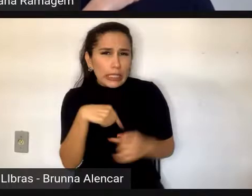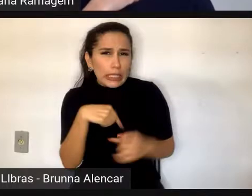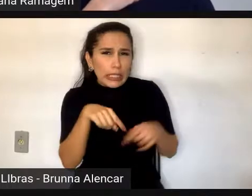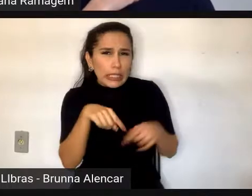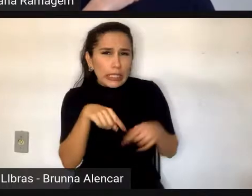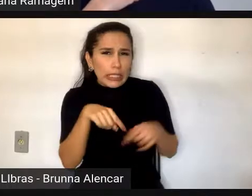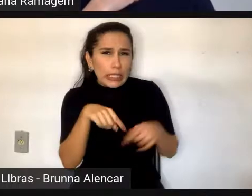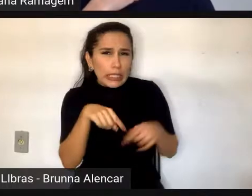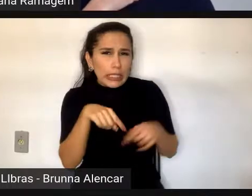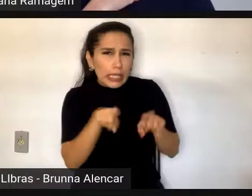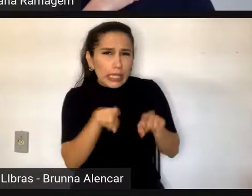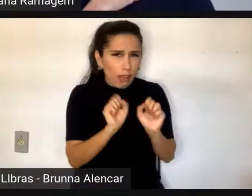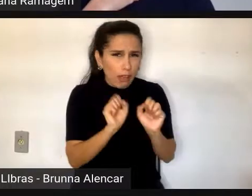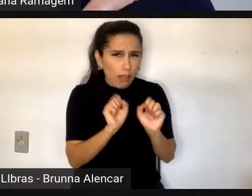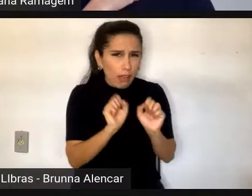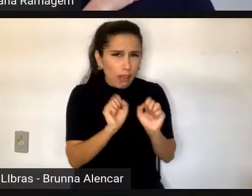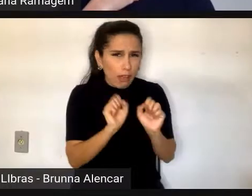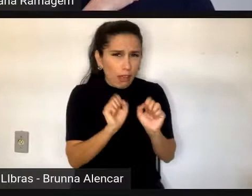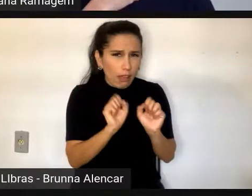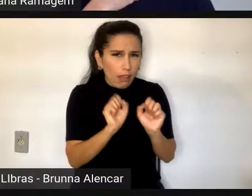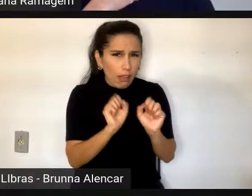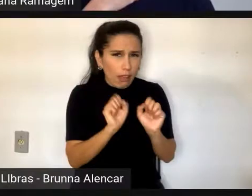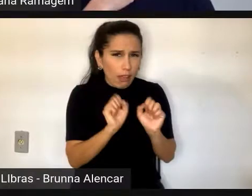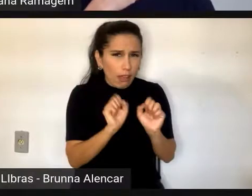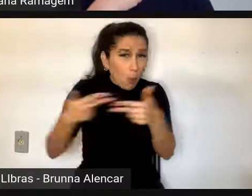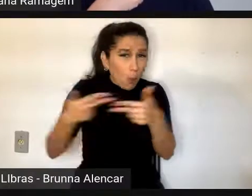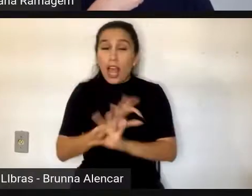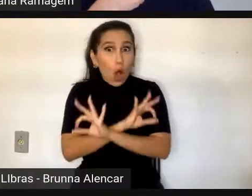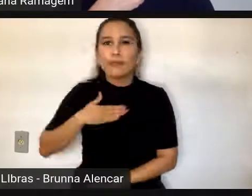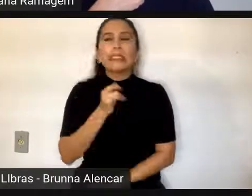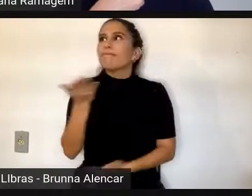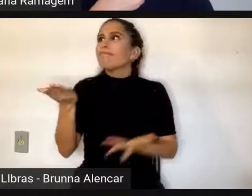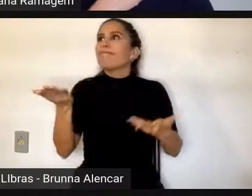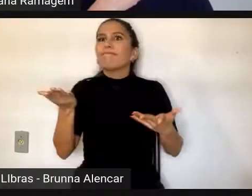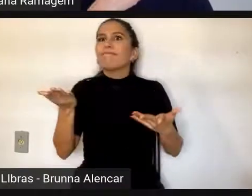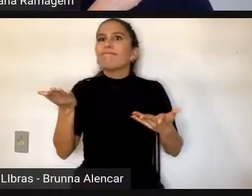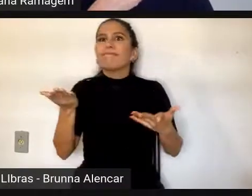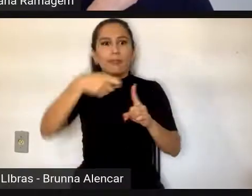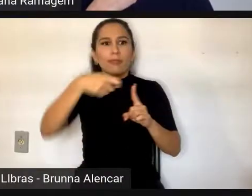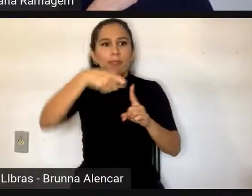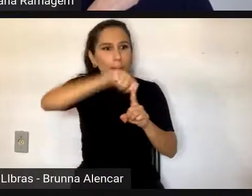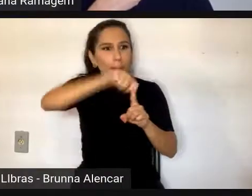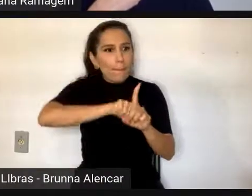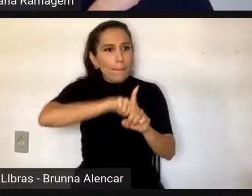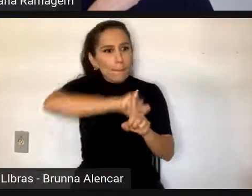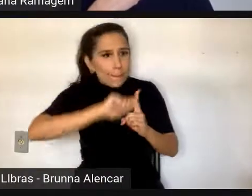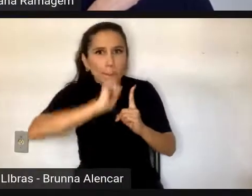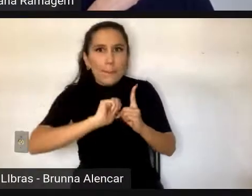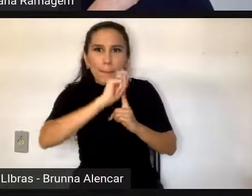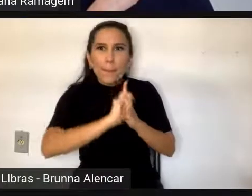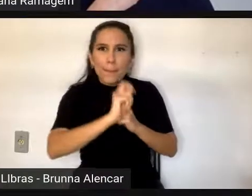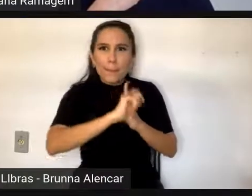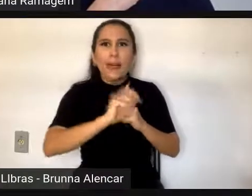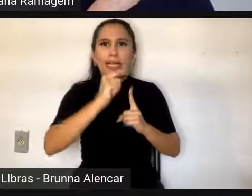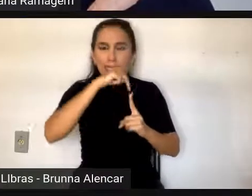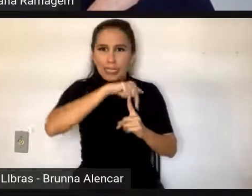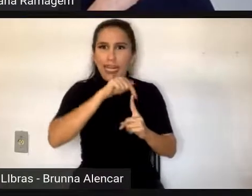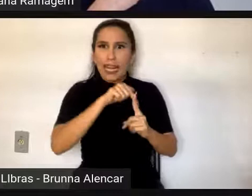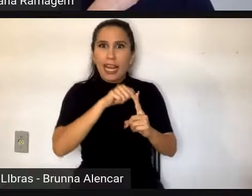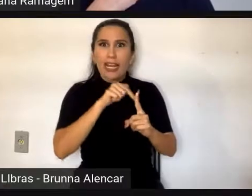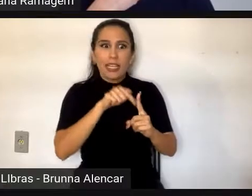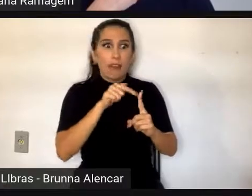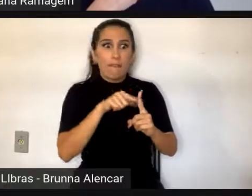de cara, é aquela bananada sem adição de açúcar, aquela que ela fica com doce bem concentrado e